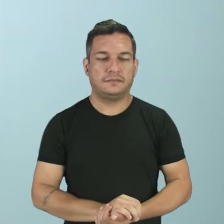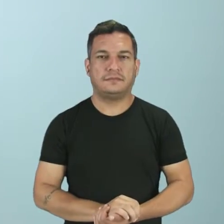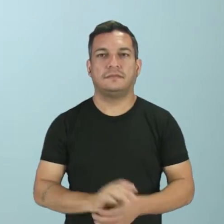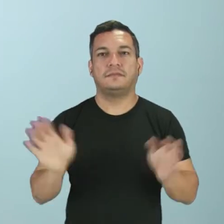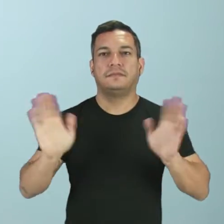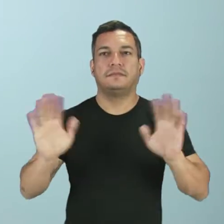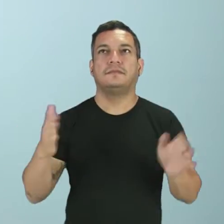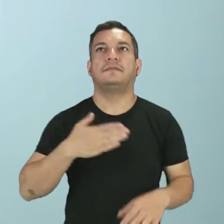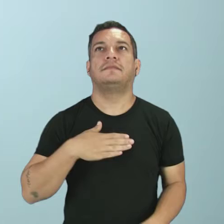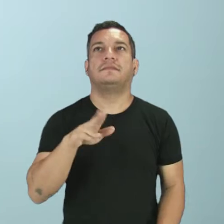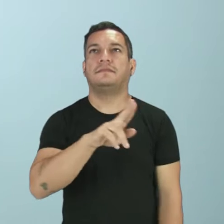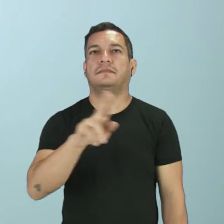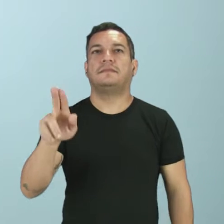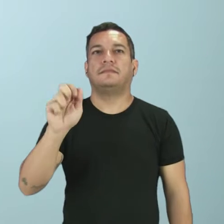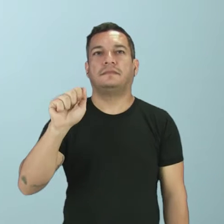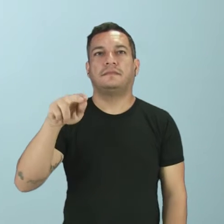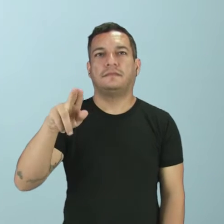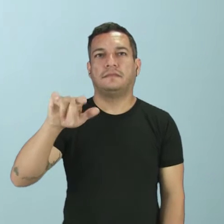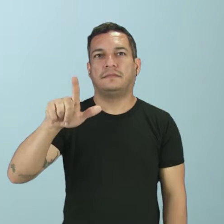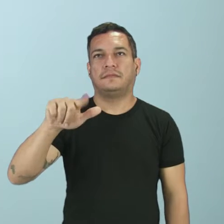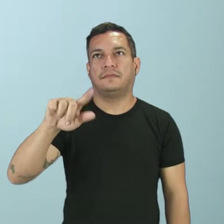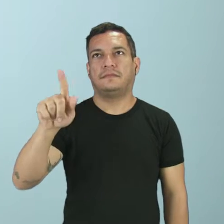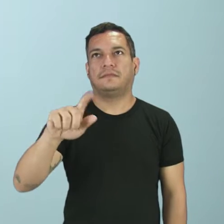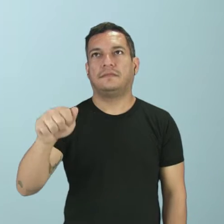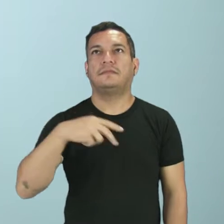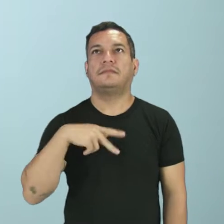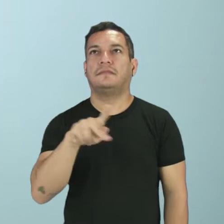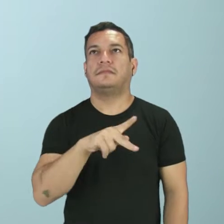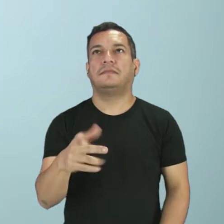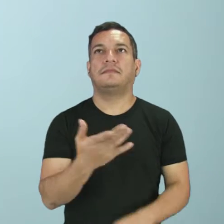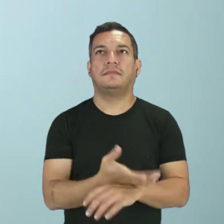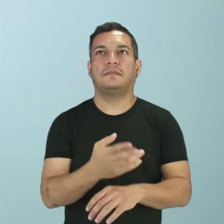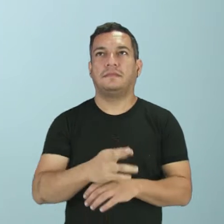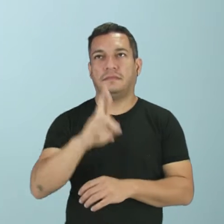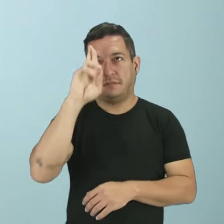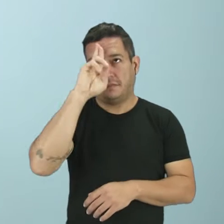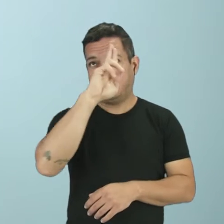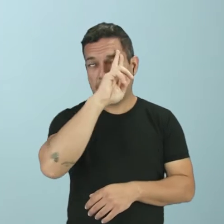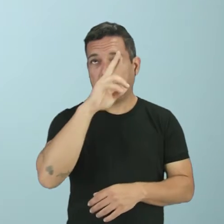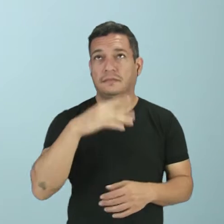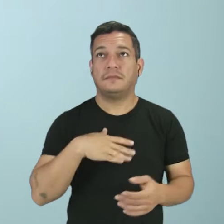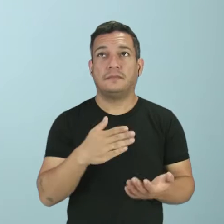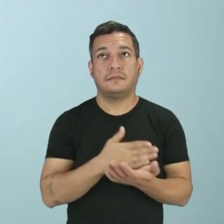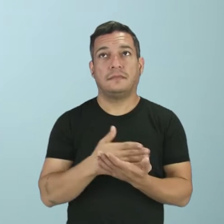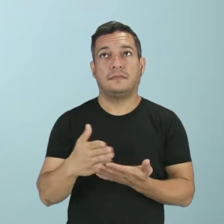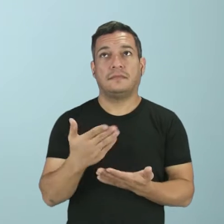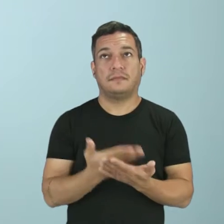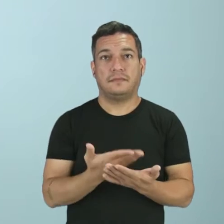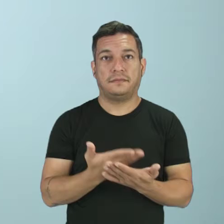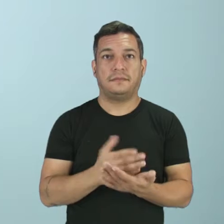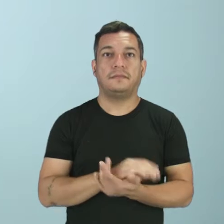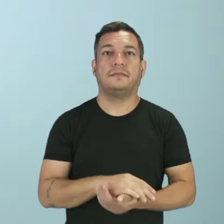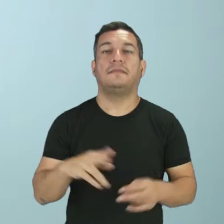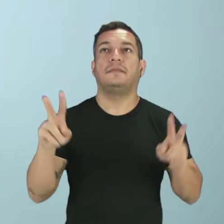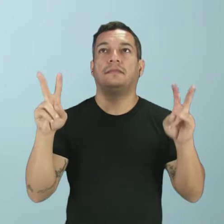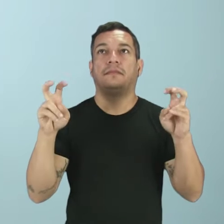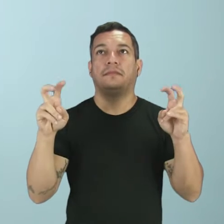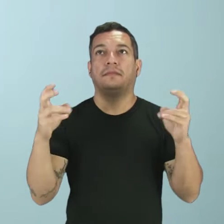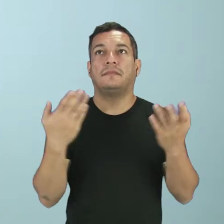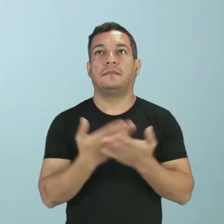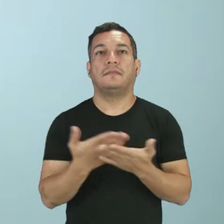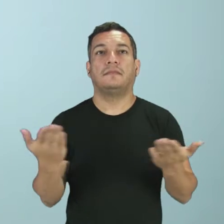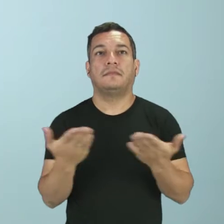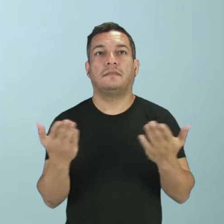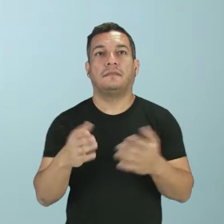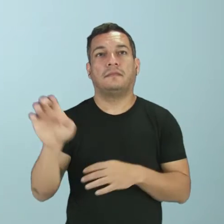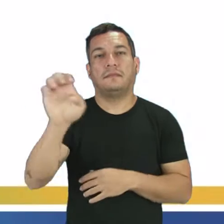Olá, meu nome é Anilza, eu sou professora de História e hoje nós estamos iniciando mais uma aula. O tema da aula de hoje